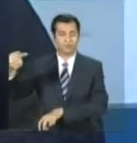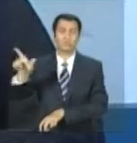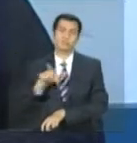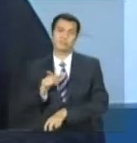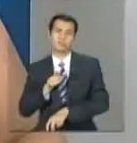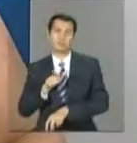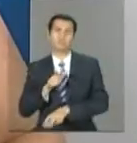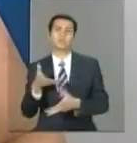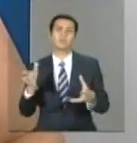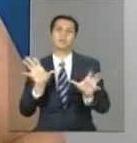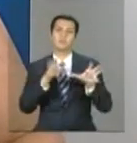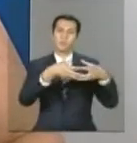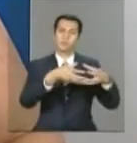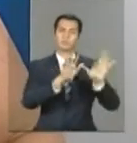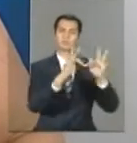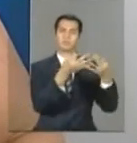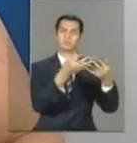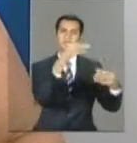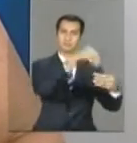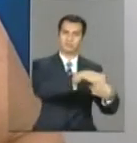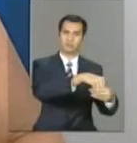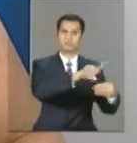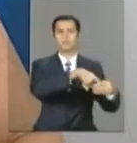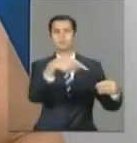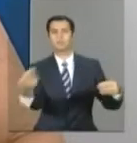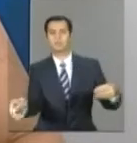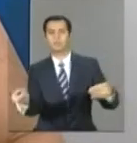azul, quanto cadernos azuis disponíveis para